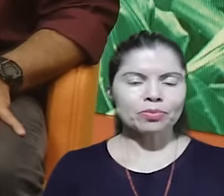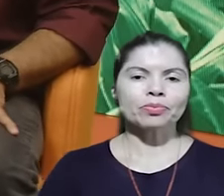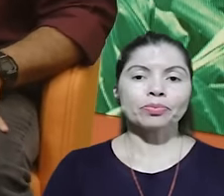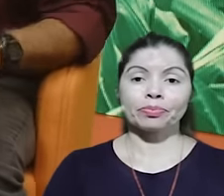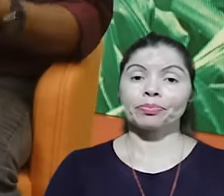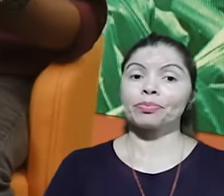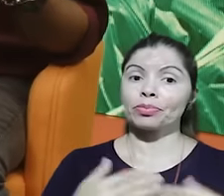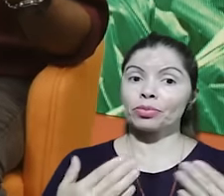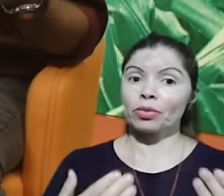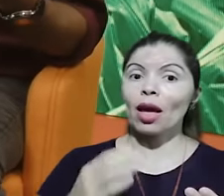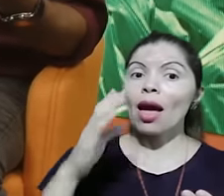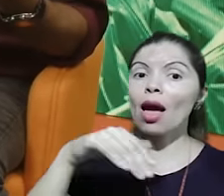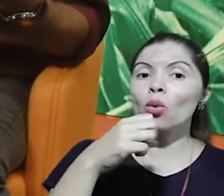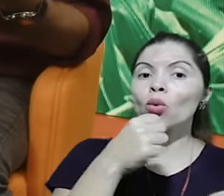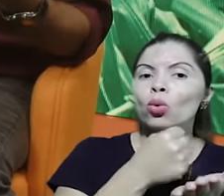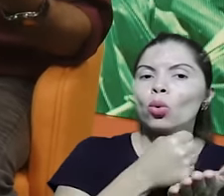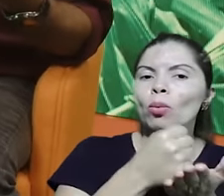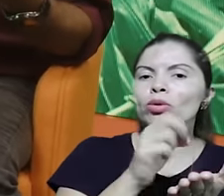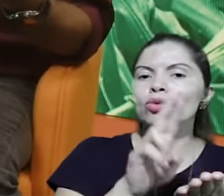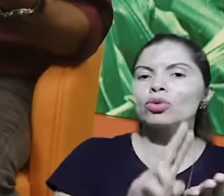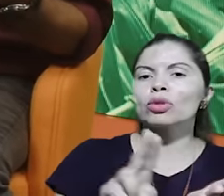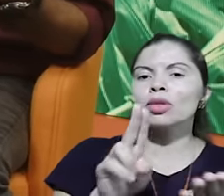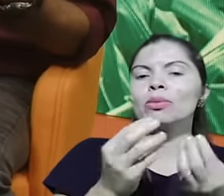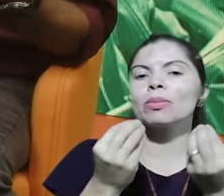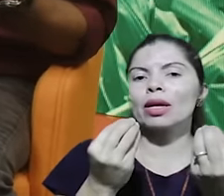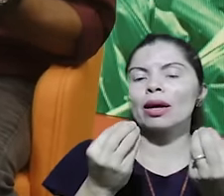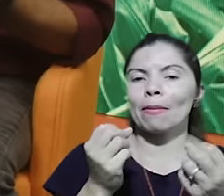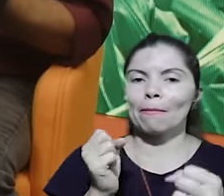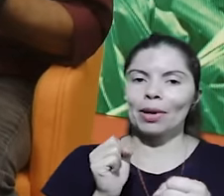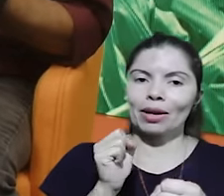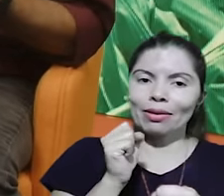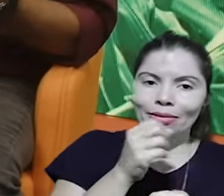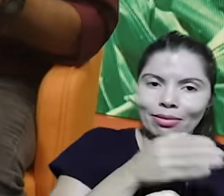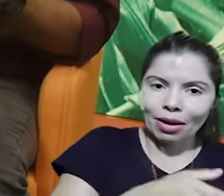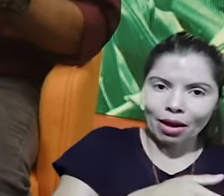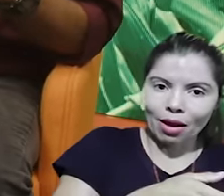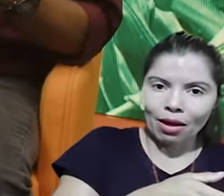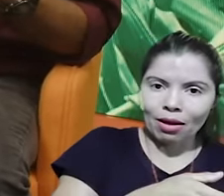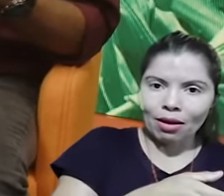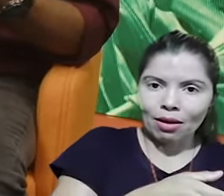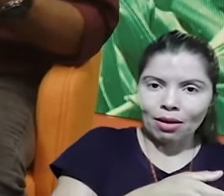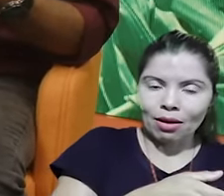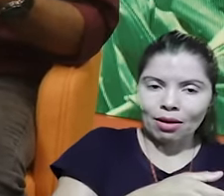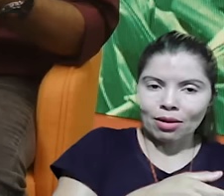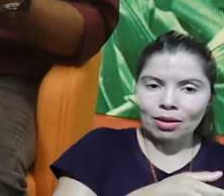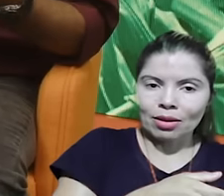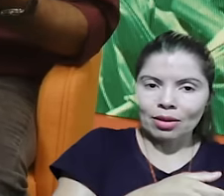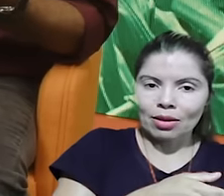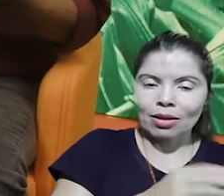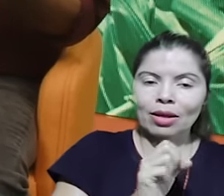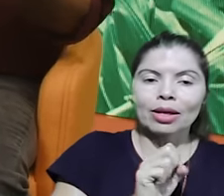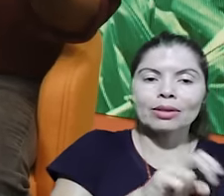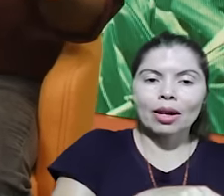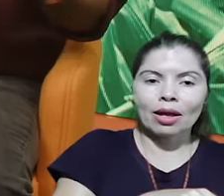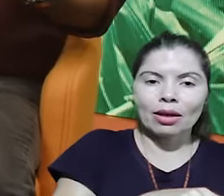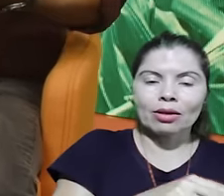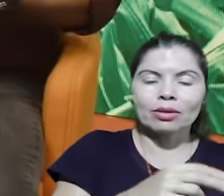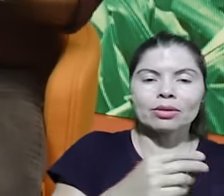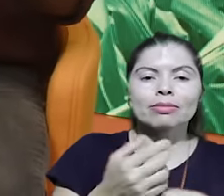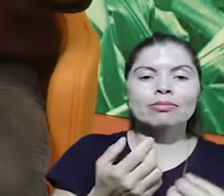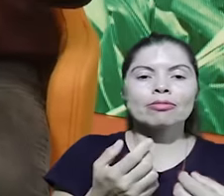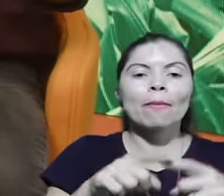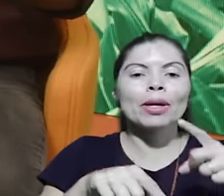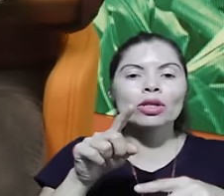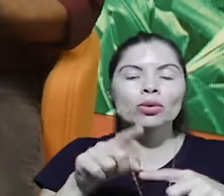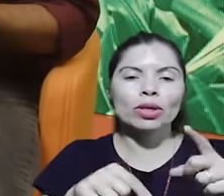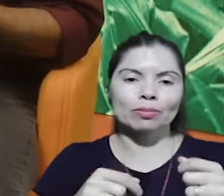contranota é um documento utilizado para dar entrada na mercadoria para deixar mais claro pro vou falar fiscalização que